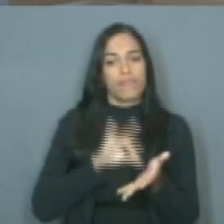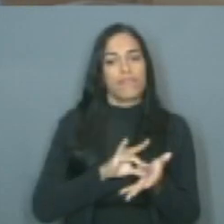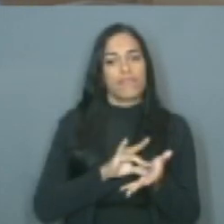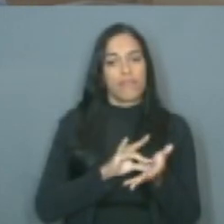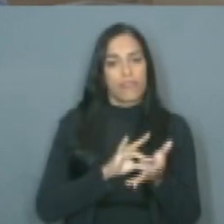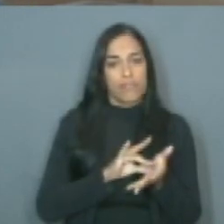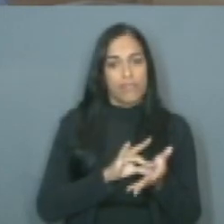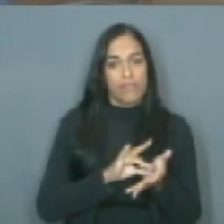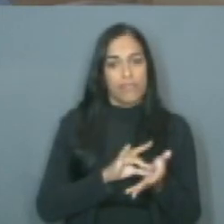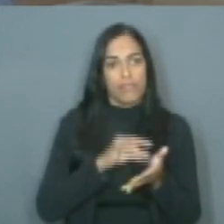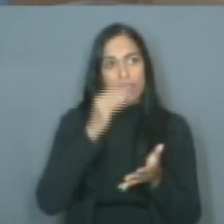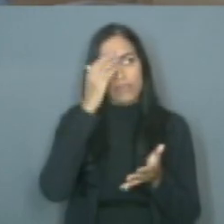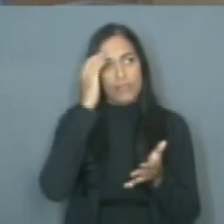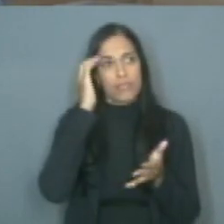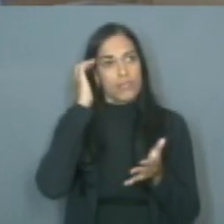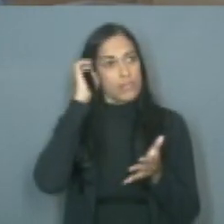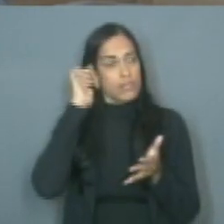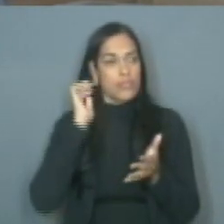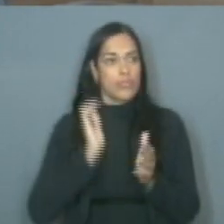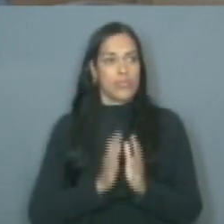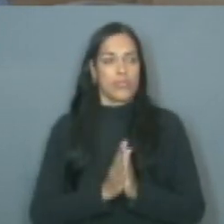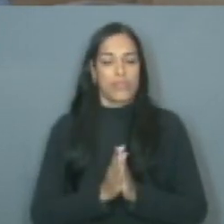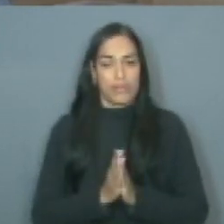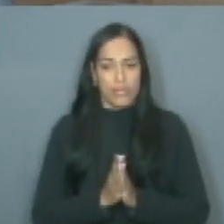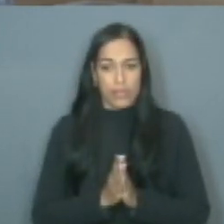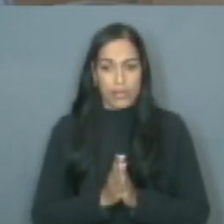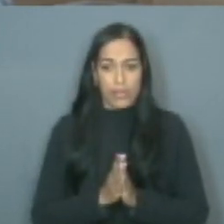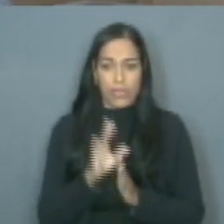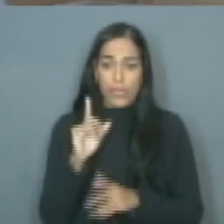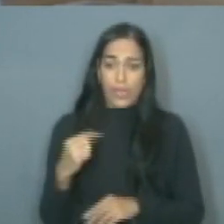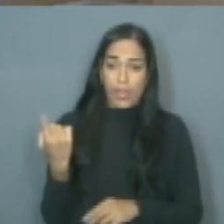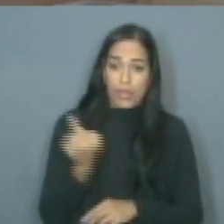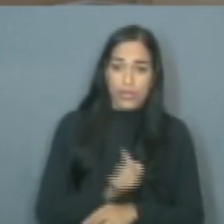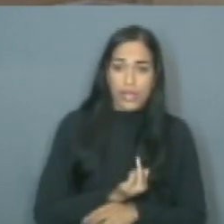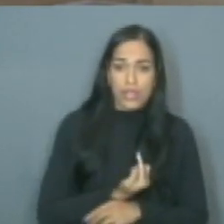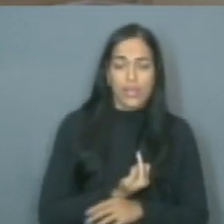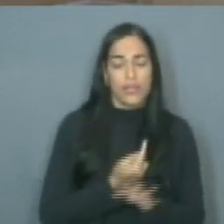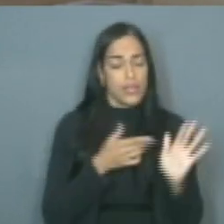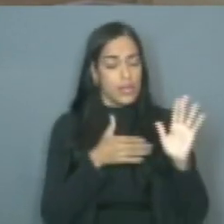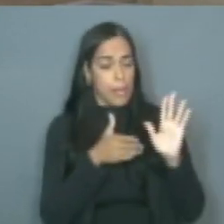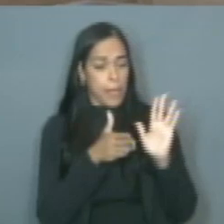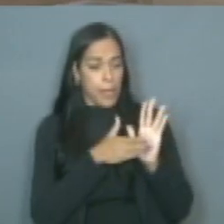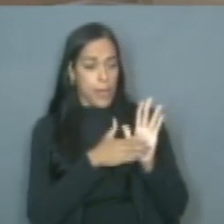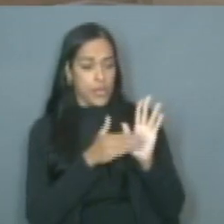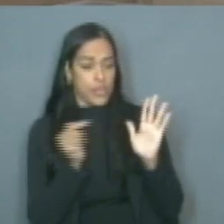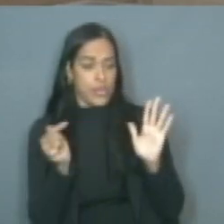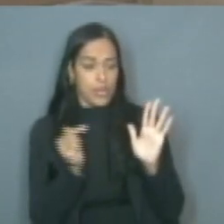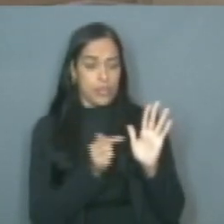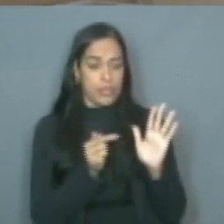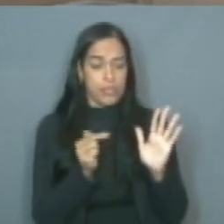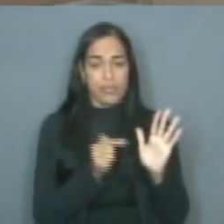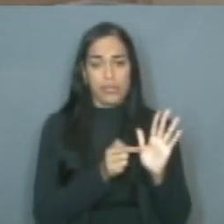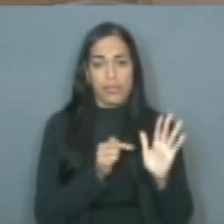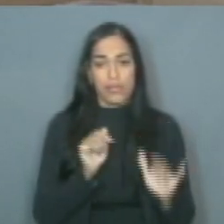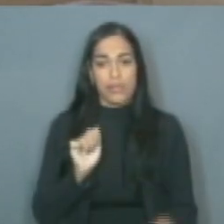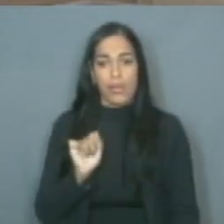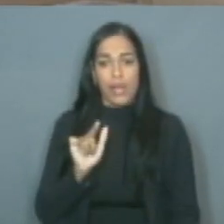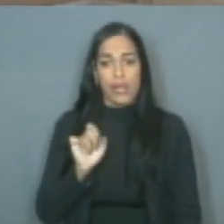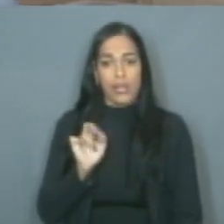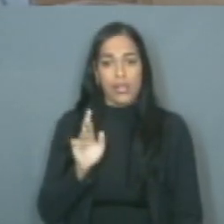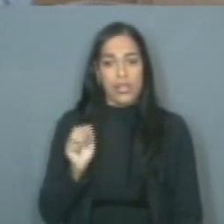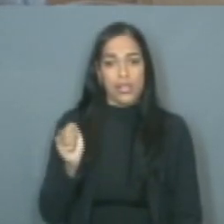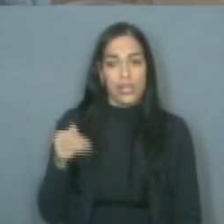de direito. E a gente está fazendo essa proposição, vereador Felipe Alecrim,